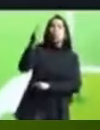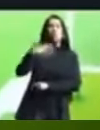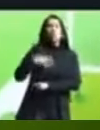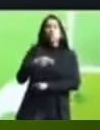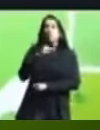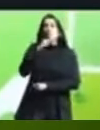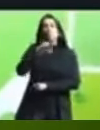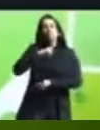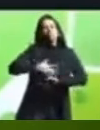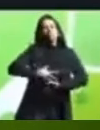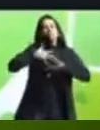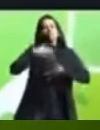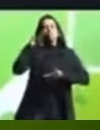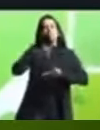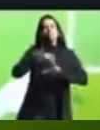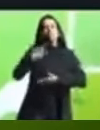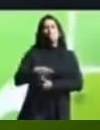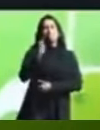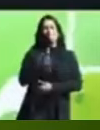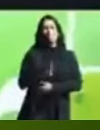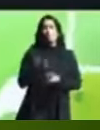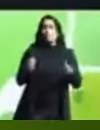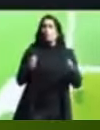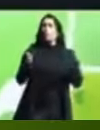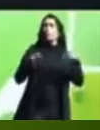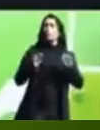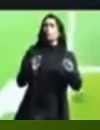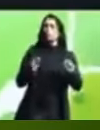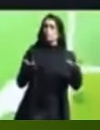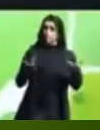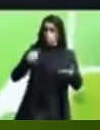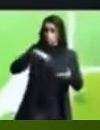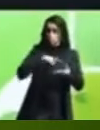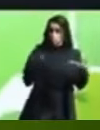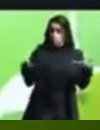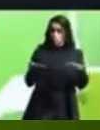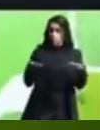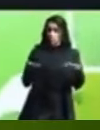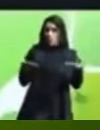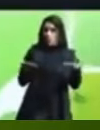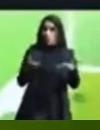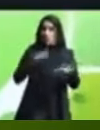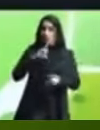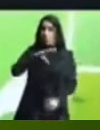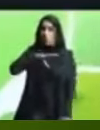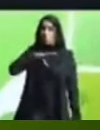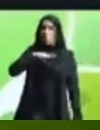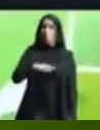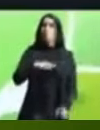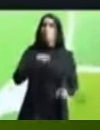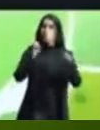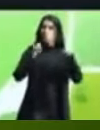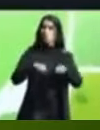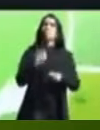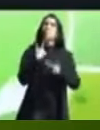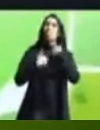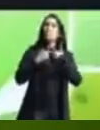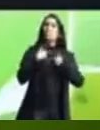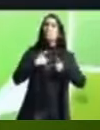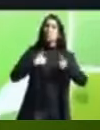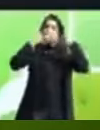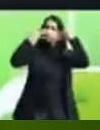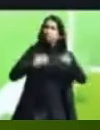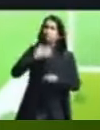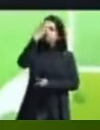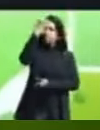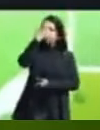de ser brasileiro. Isso só será possível se nós tivermos a coragem e a determinação